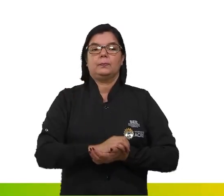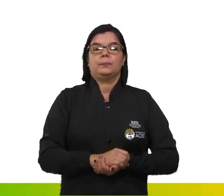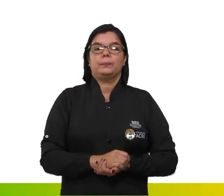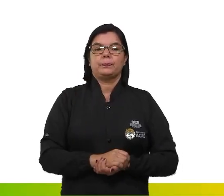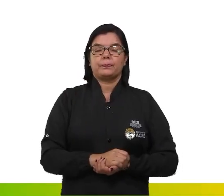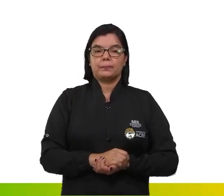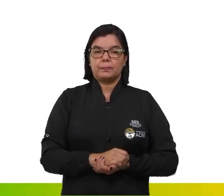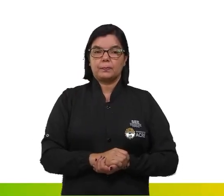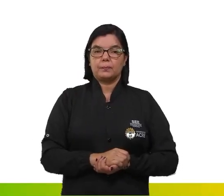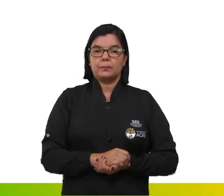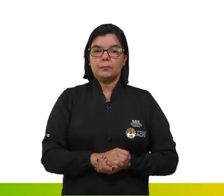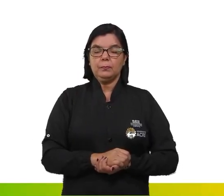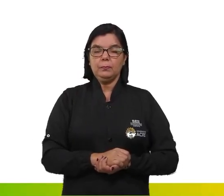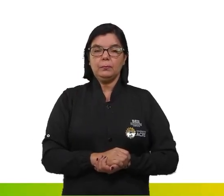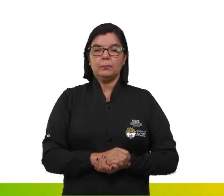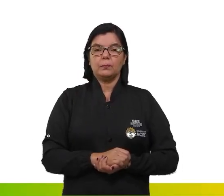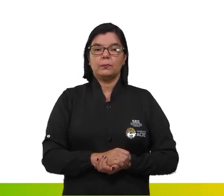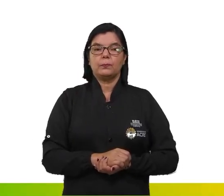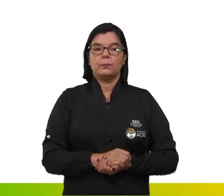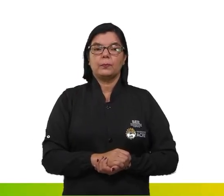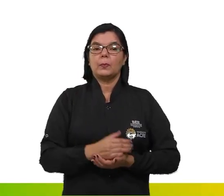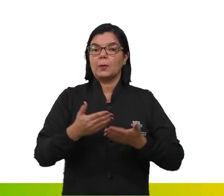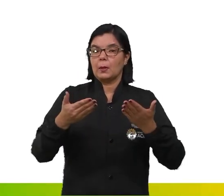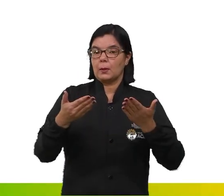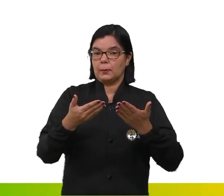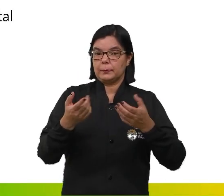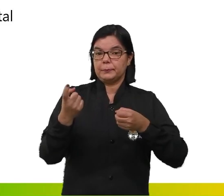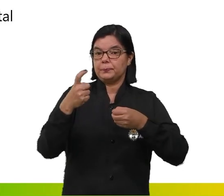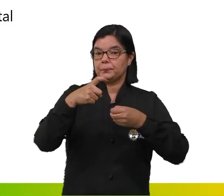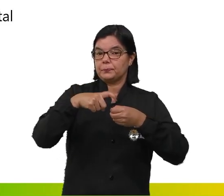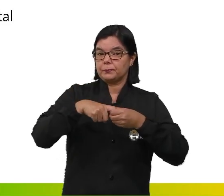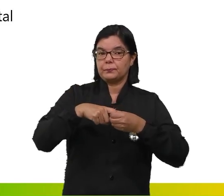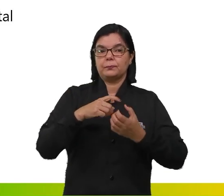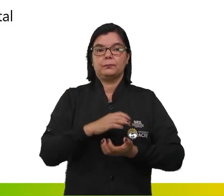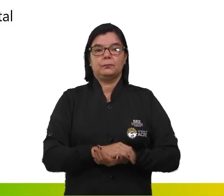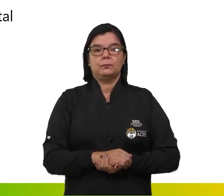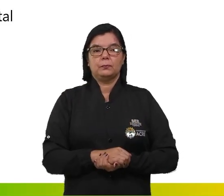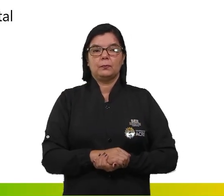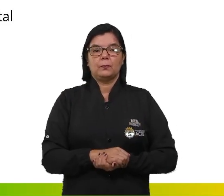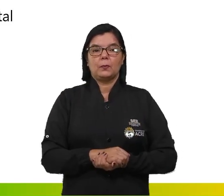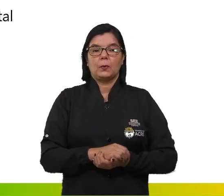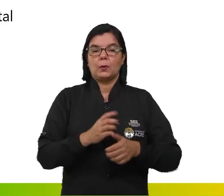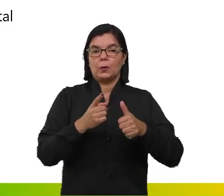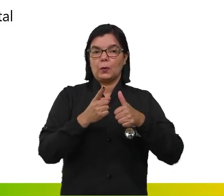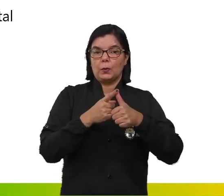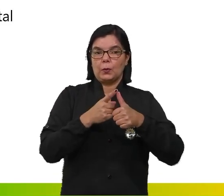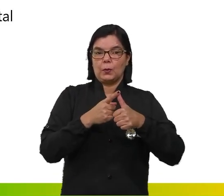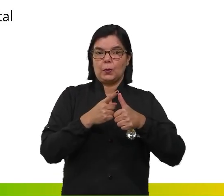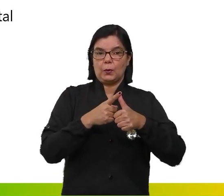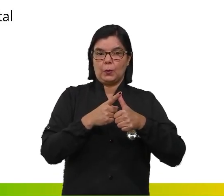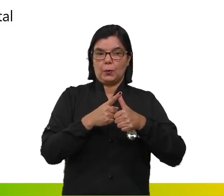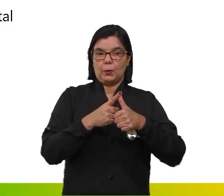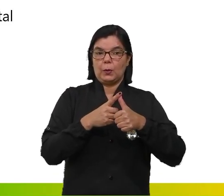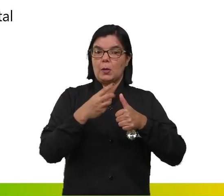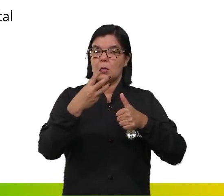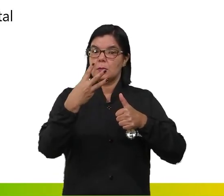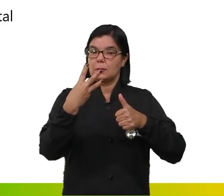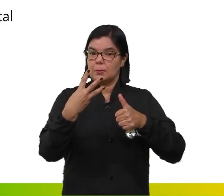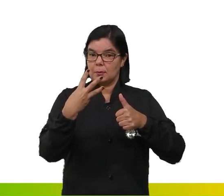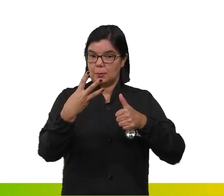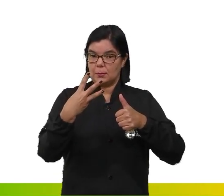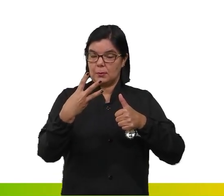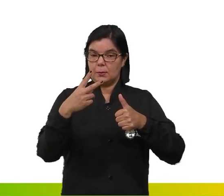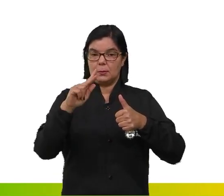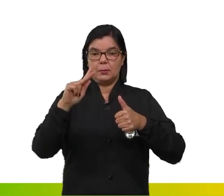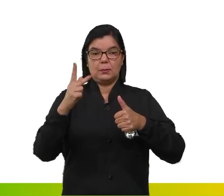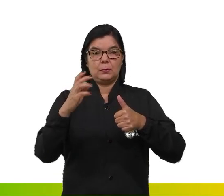Ok? Essa é a informação que não foi dada. Agora, voltando aqui. Ó. O primeiro terreno mede 3 hectares. Então, eu vou